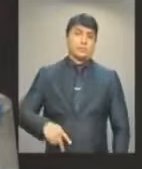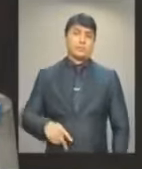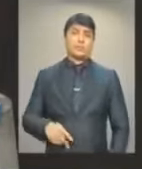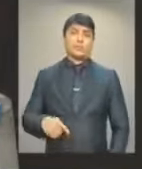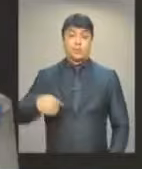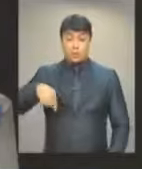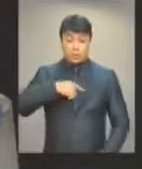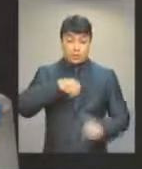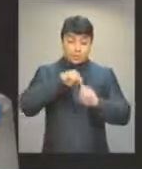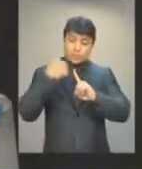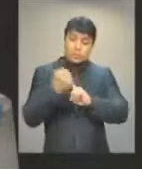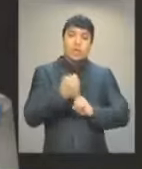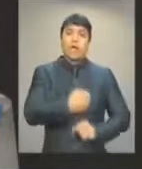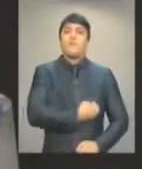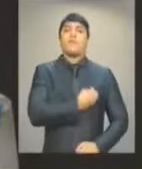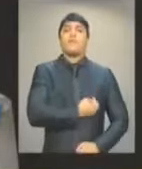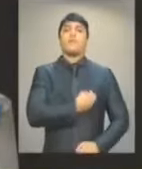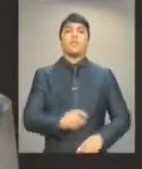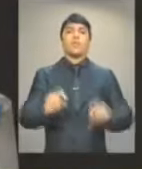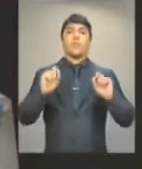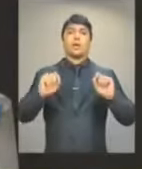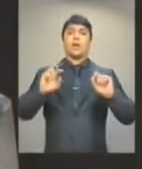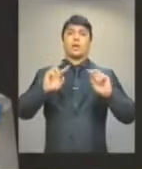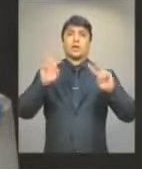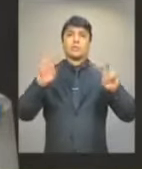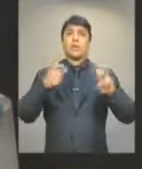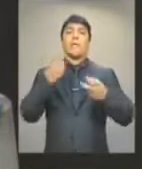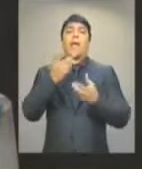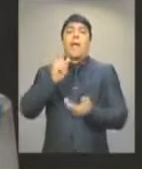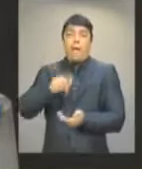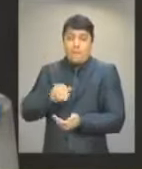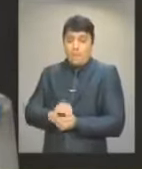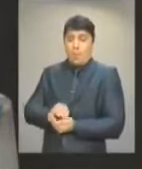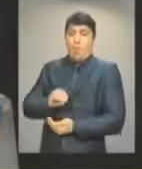em que nós vivemos, baseada no acúmulo da riqueza,